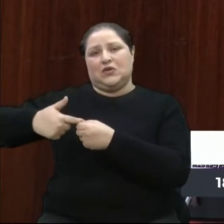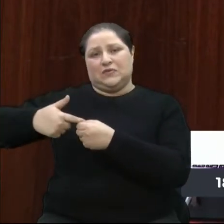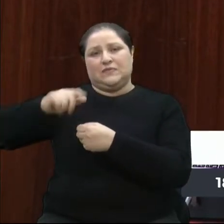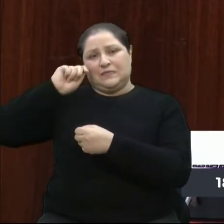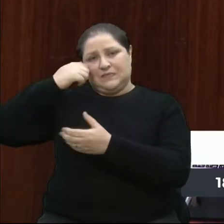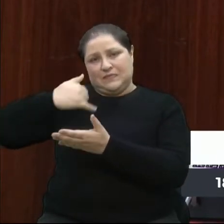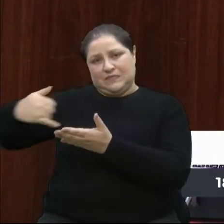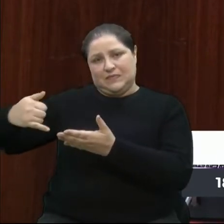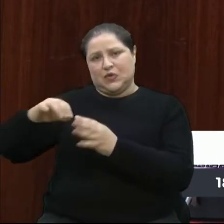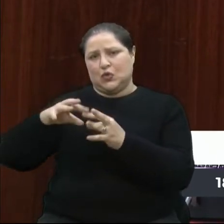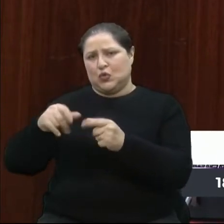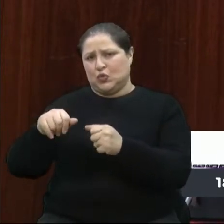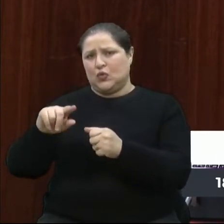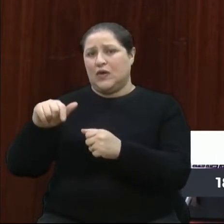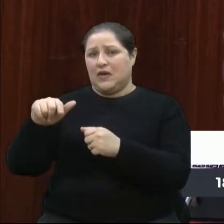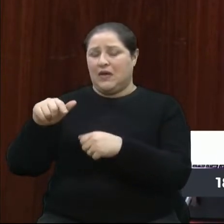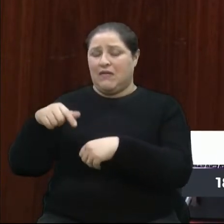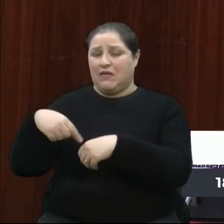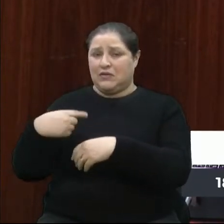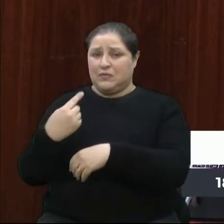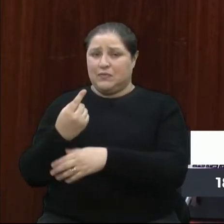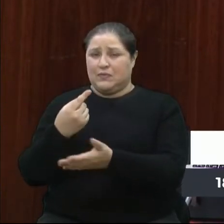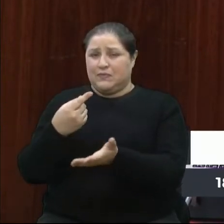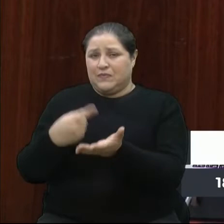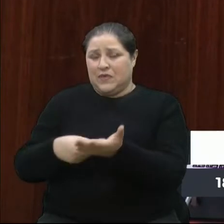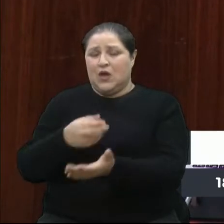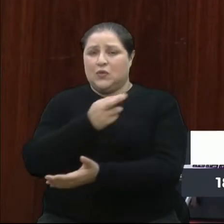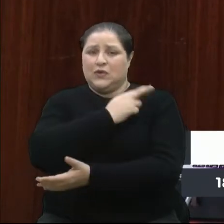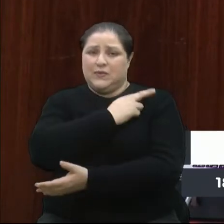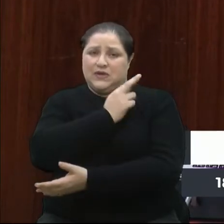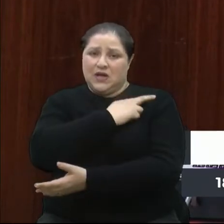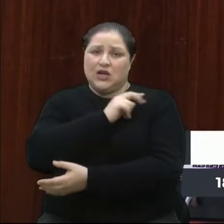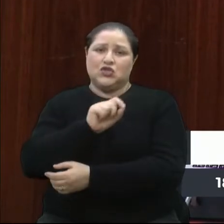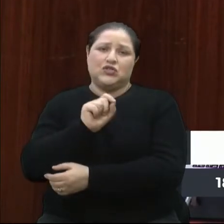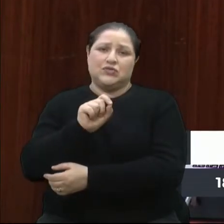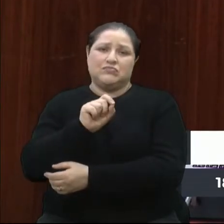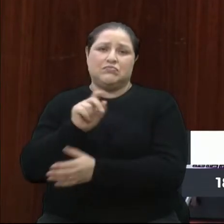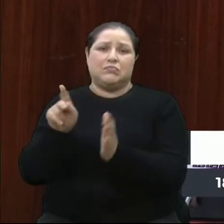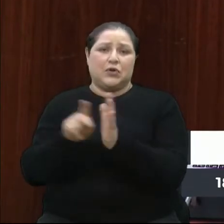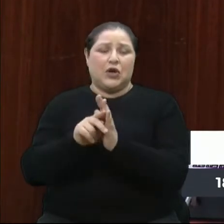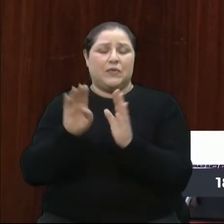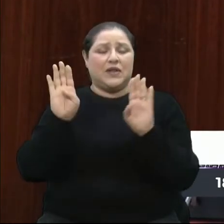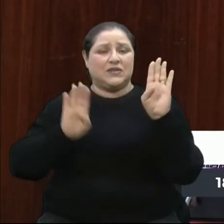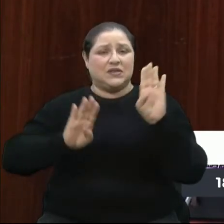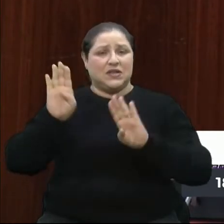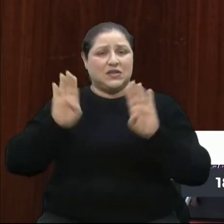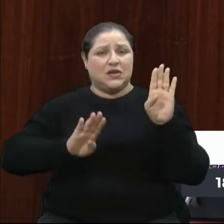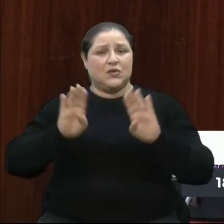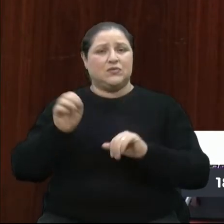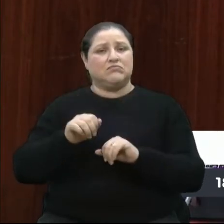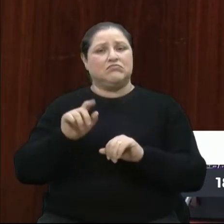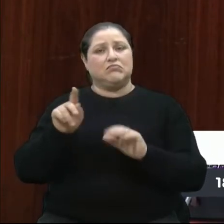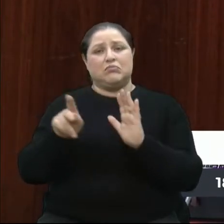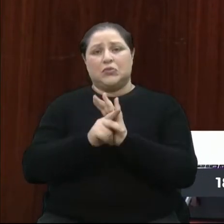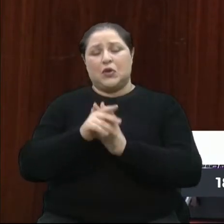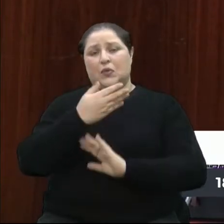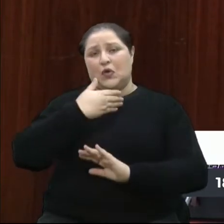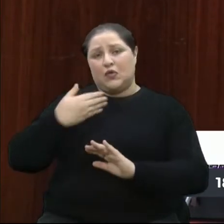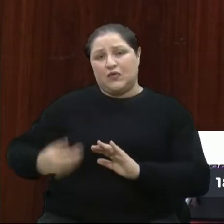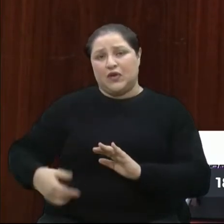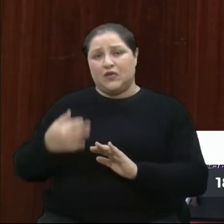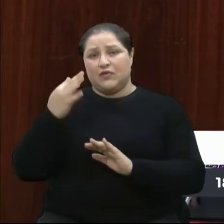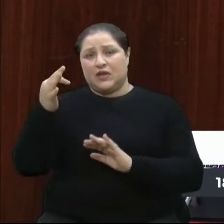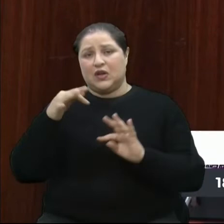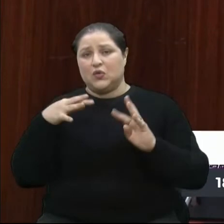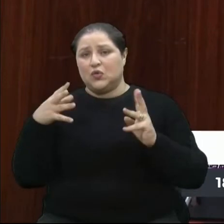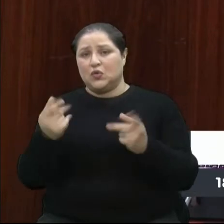como aqui no município, né, vereador Fantinel, tudo é responsabilidade das licitações. No governo federal,